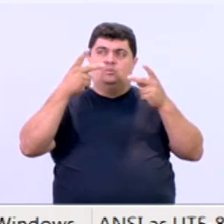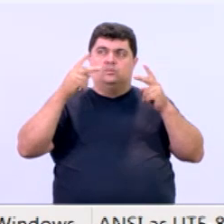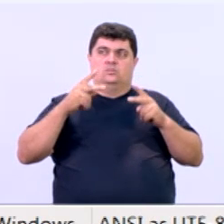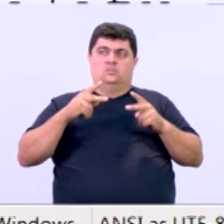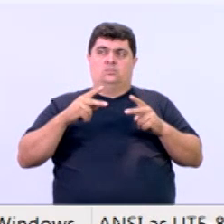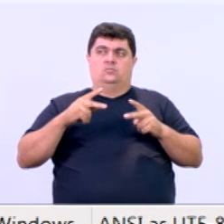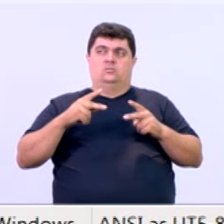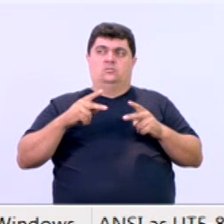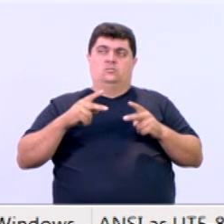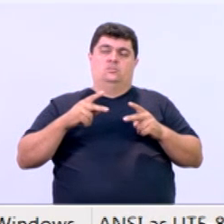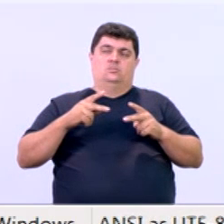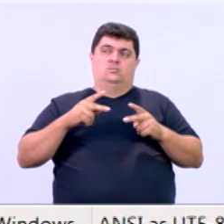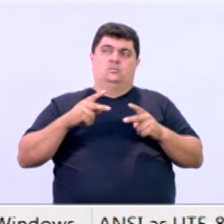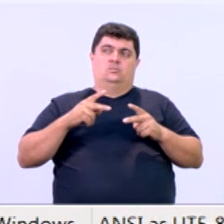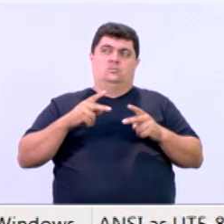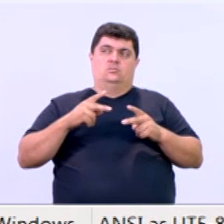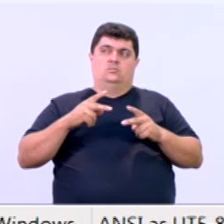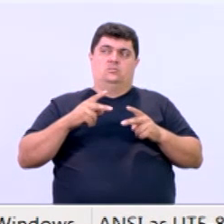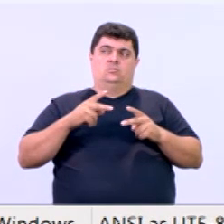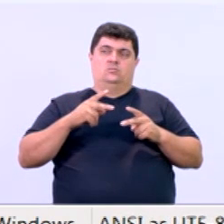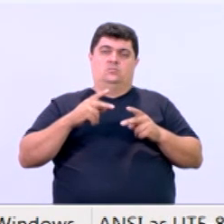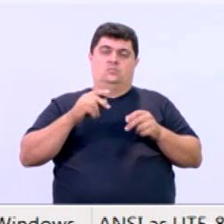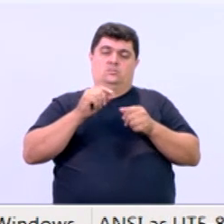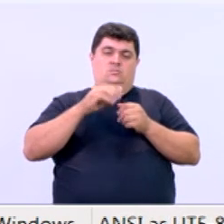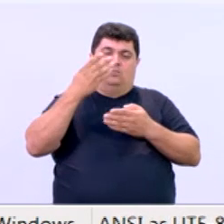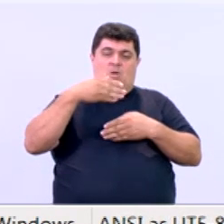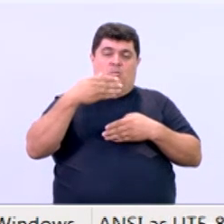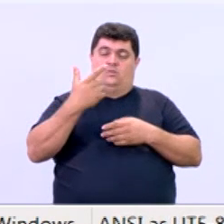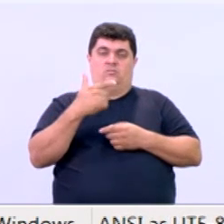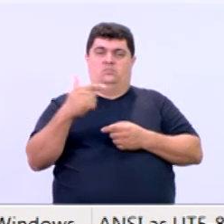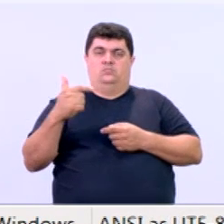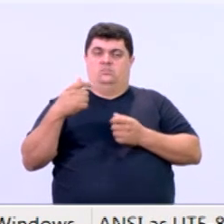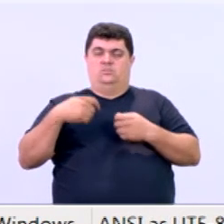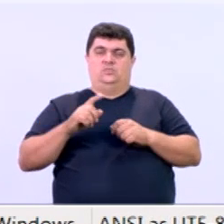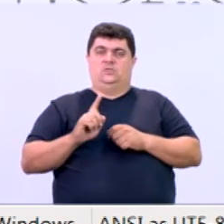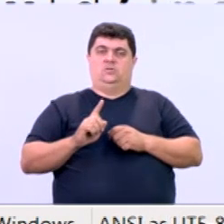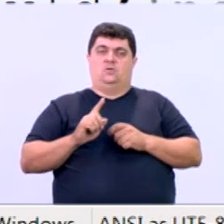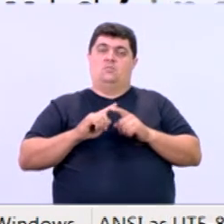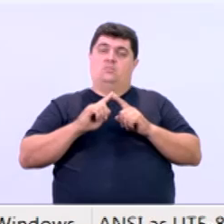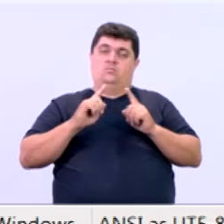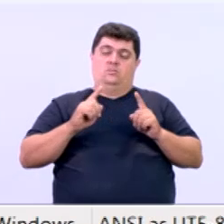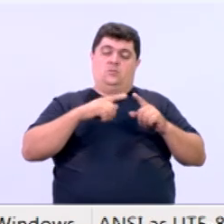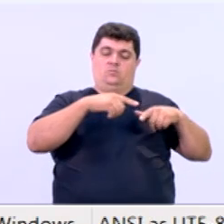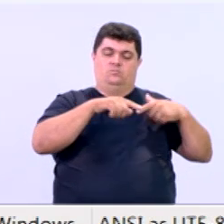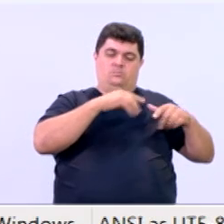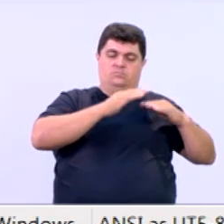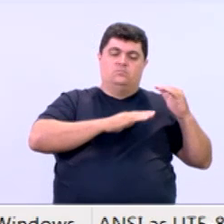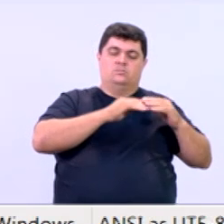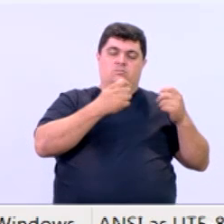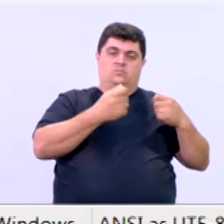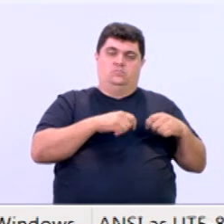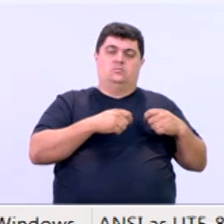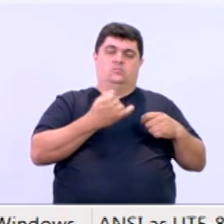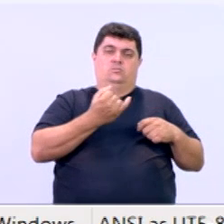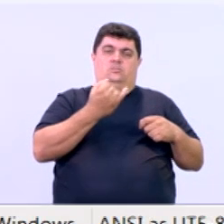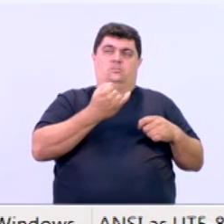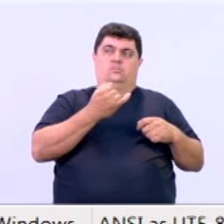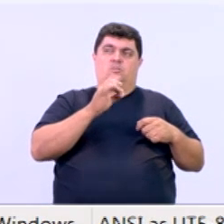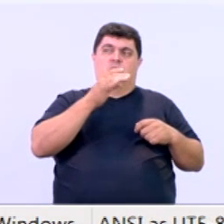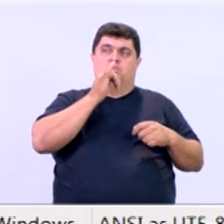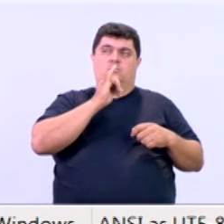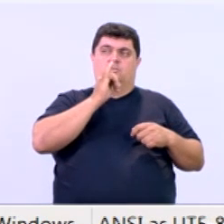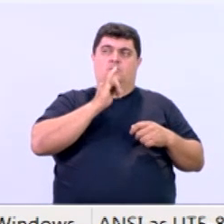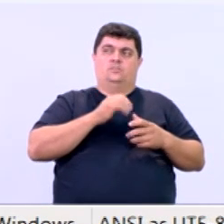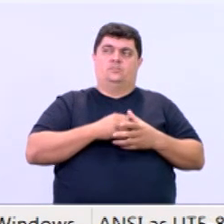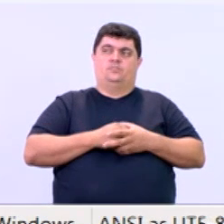aqui? Para fazer a prova, não. Isso aqui são exemplos do que a gente está fazendo. Olha